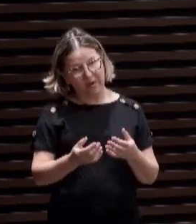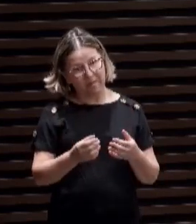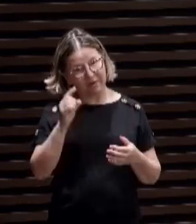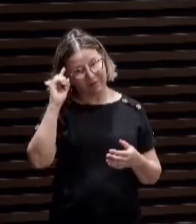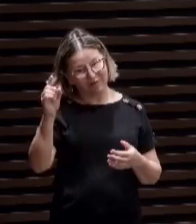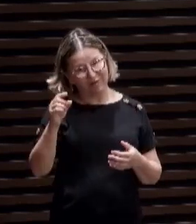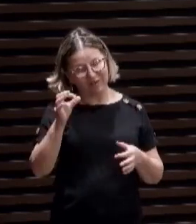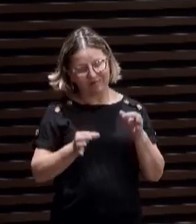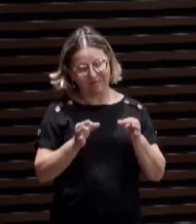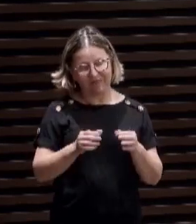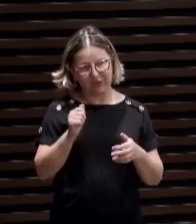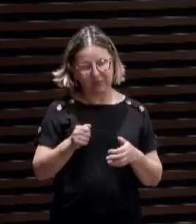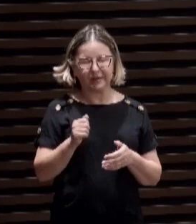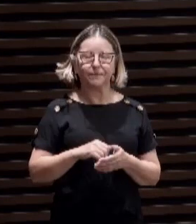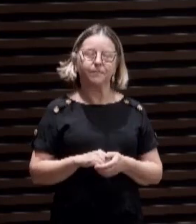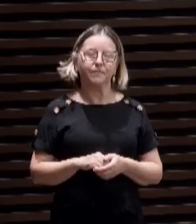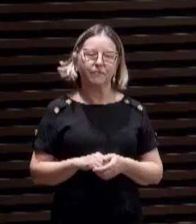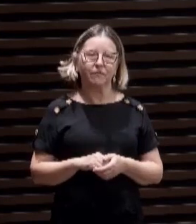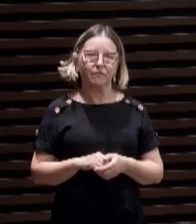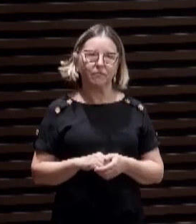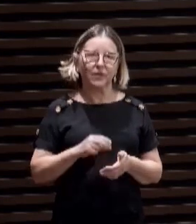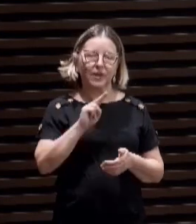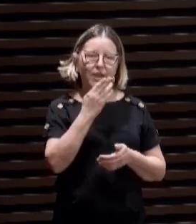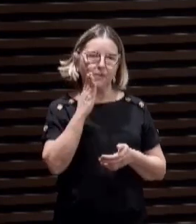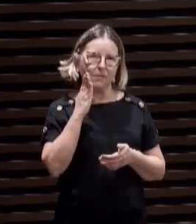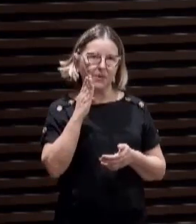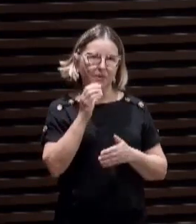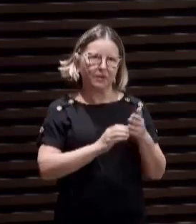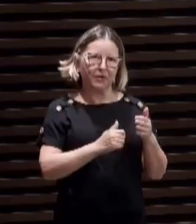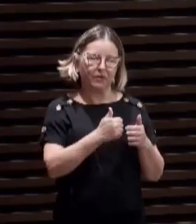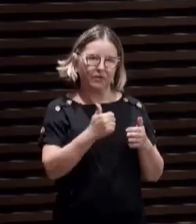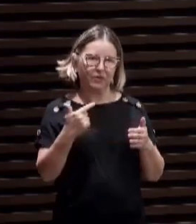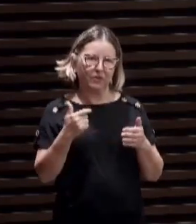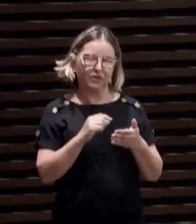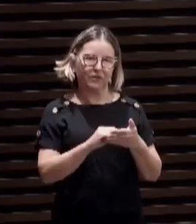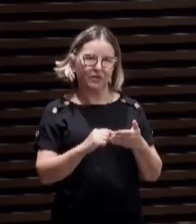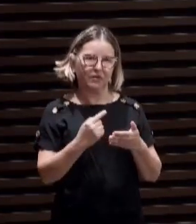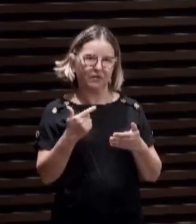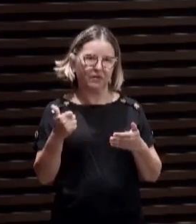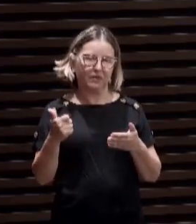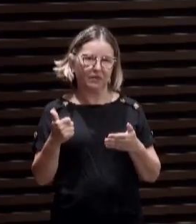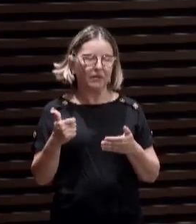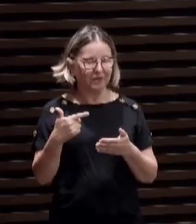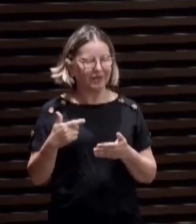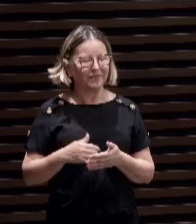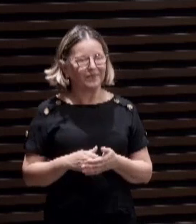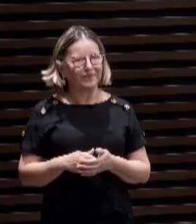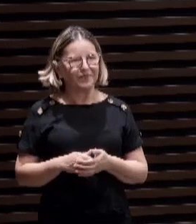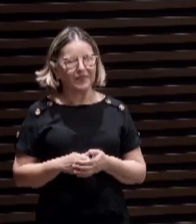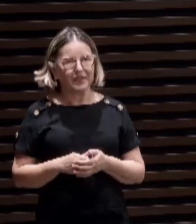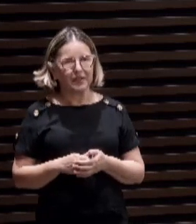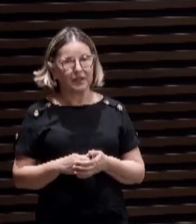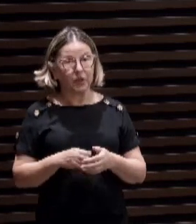para nós, Hebreus 12, 12 e 13. Por isso, restabelecei as mãos decaídas e